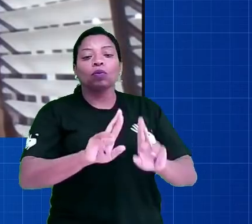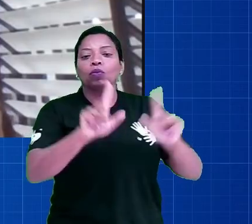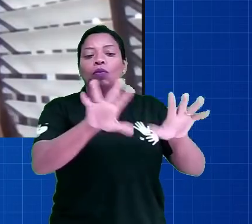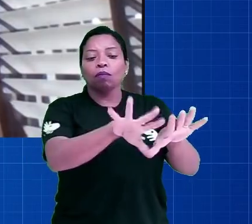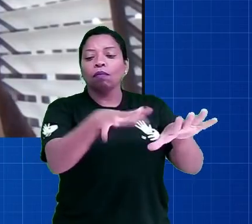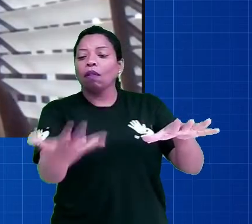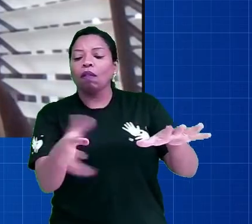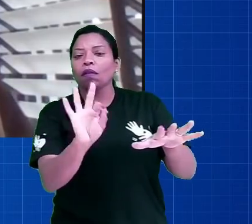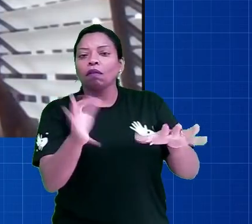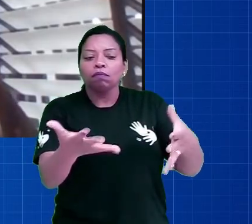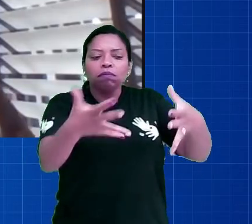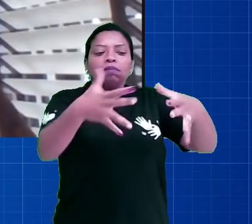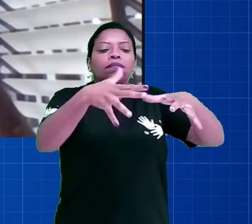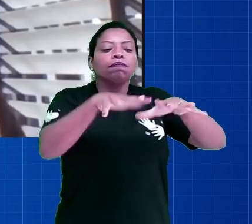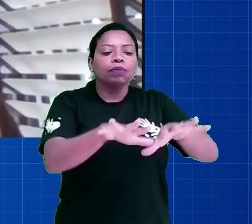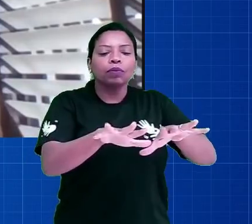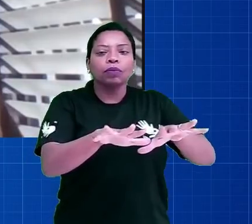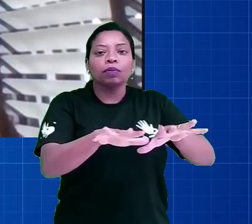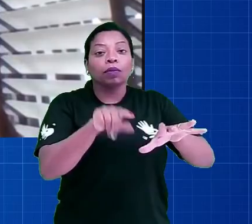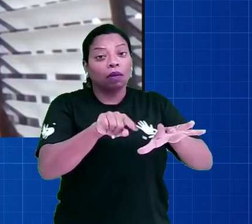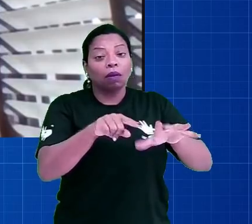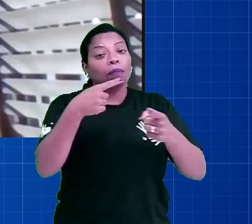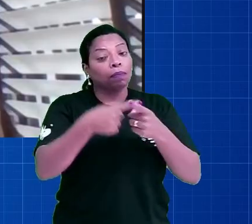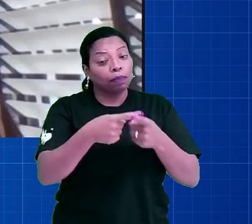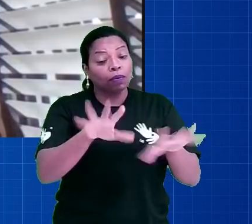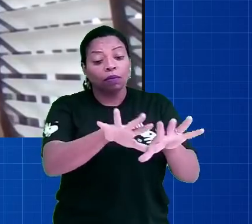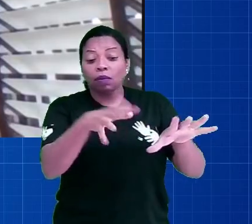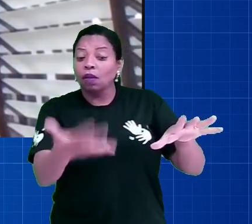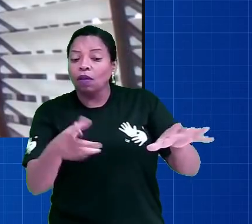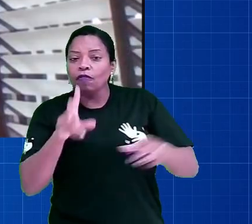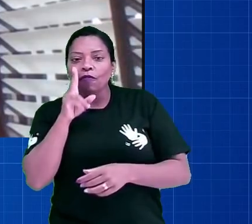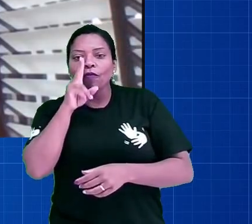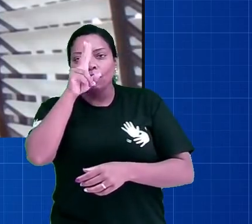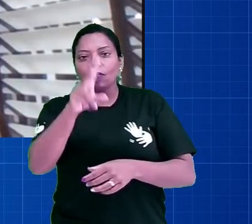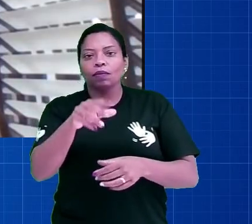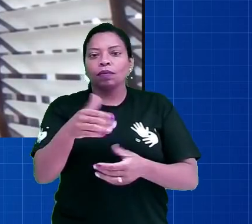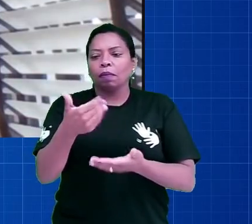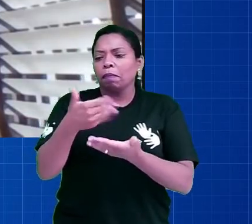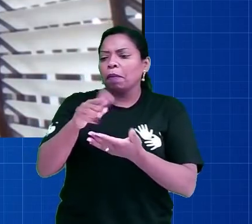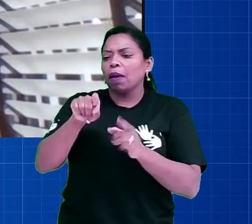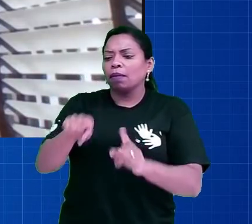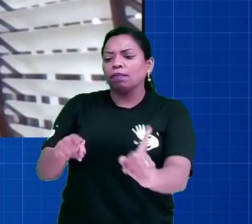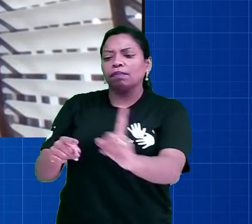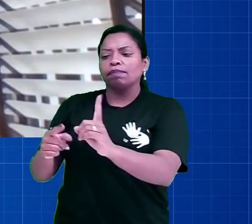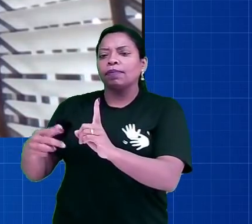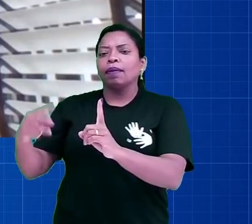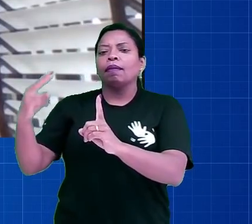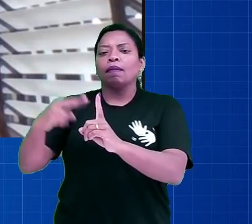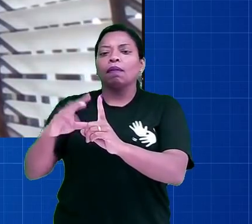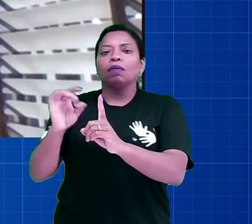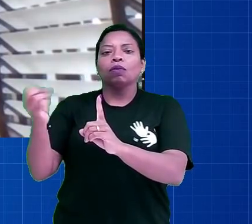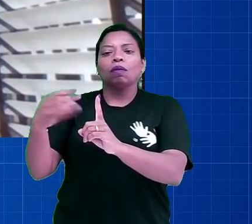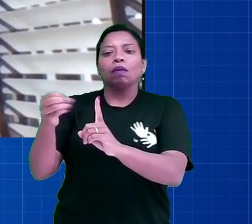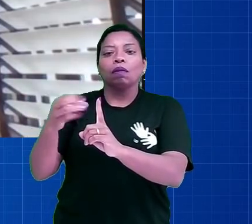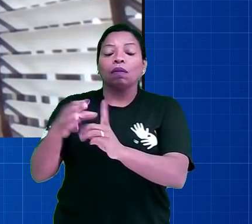é tão forte, que é historicamente tão demarcado nos nossos alunos. Gente, às vezes fica um pouco difícil para falar, acho que vocês viram que eu estou com